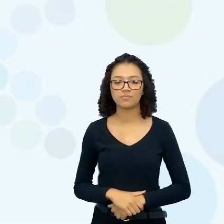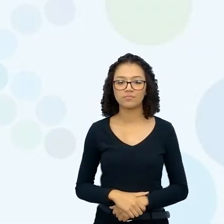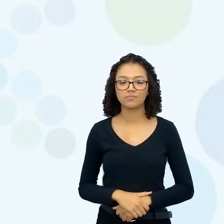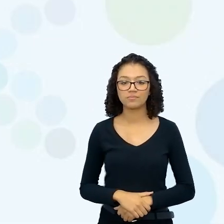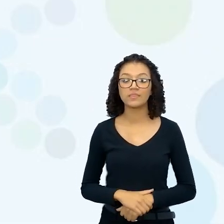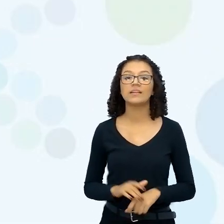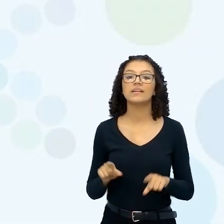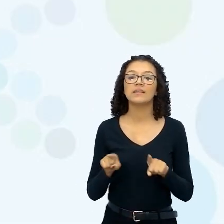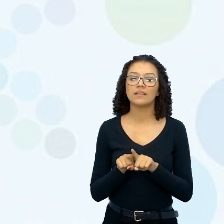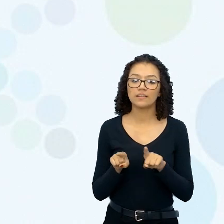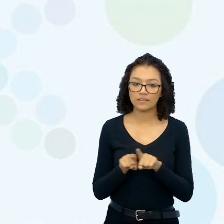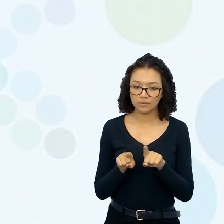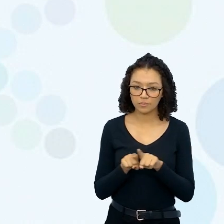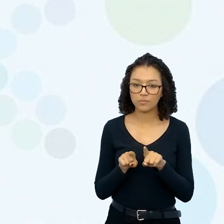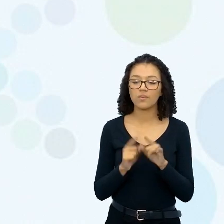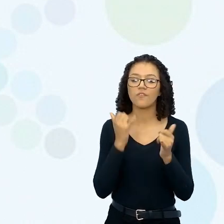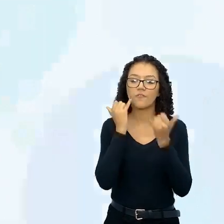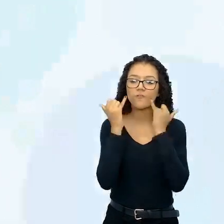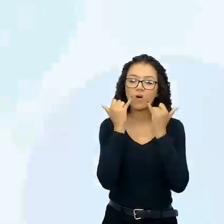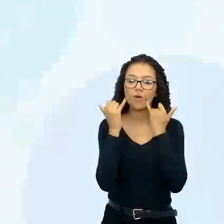Informes para a rede, próximo.